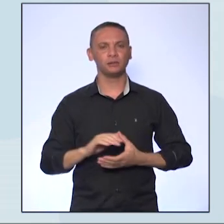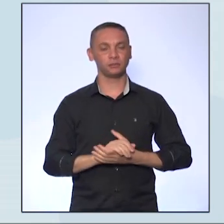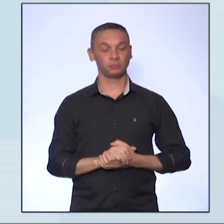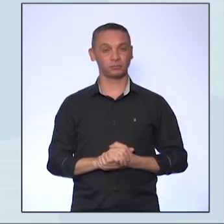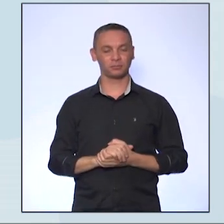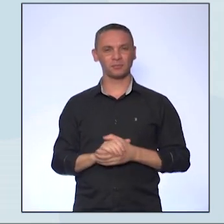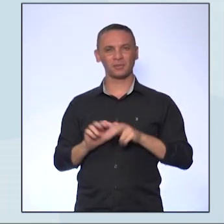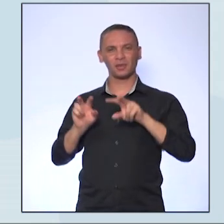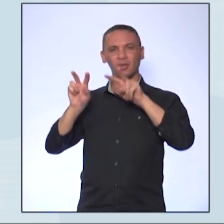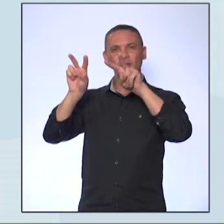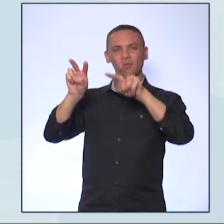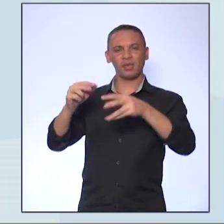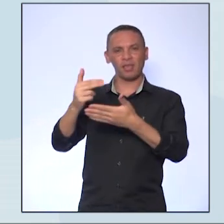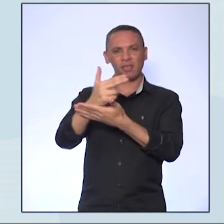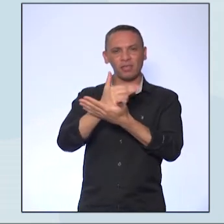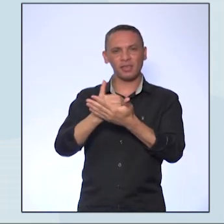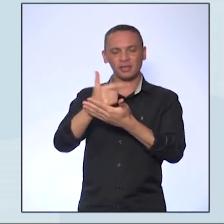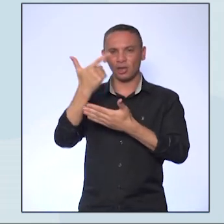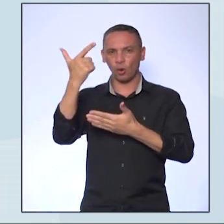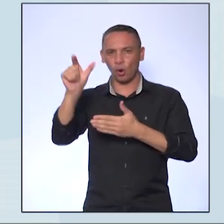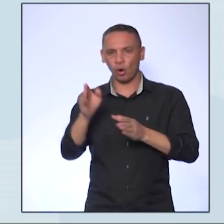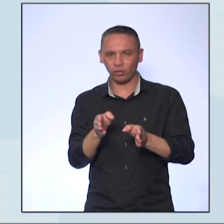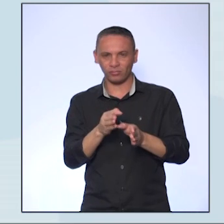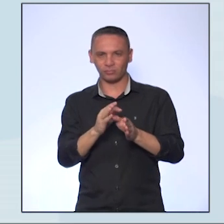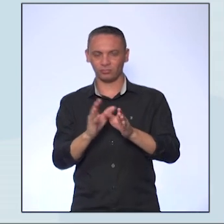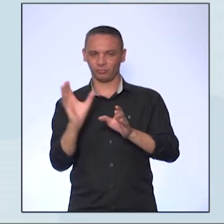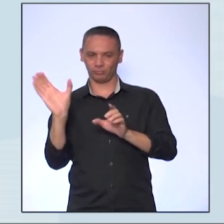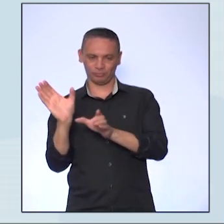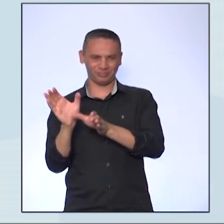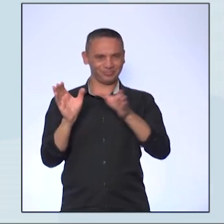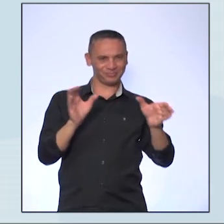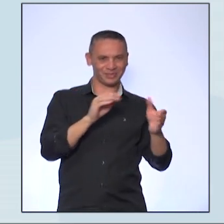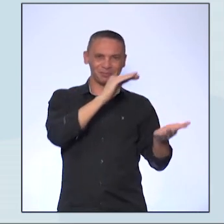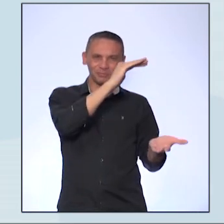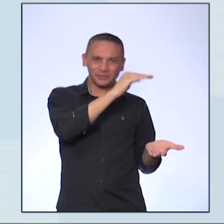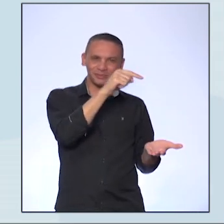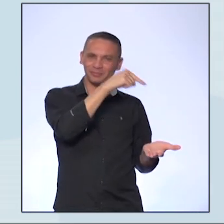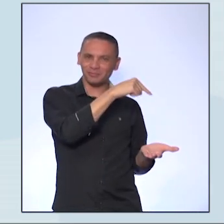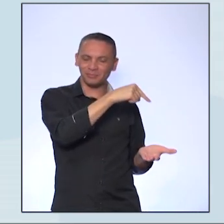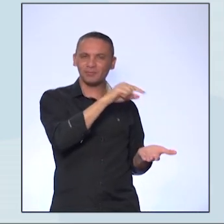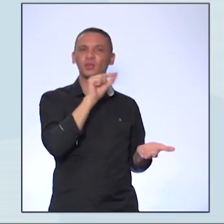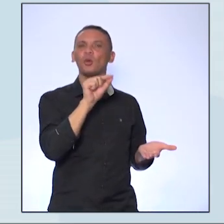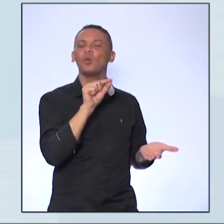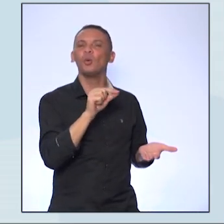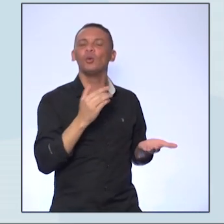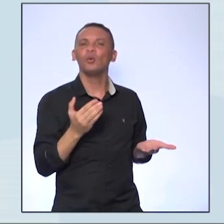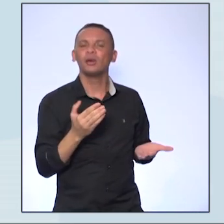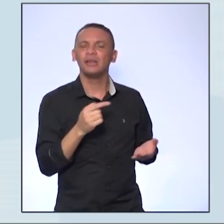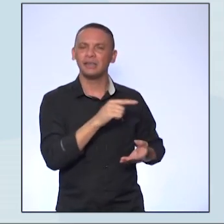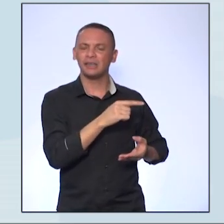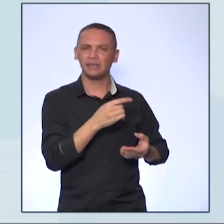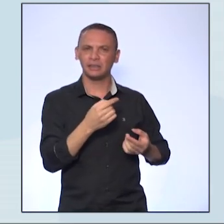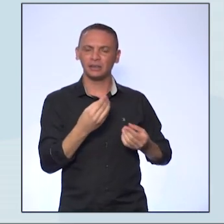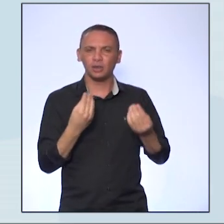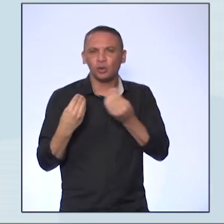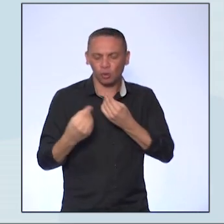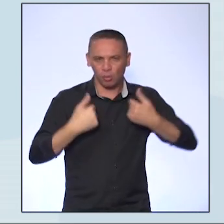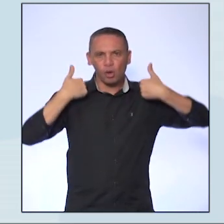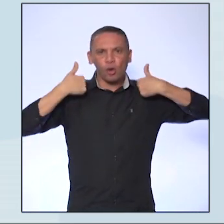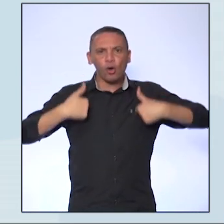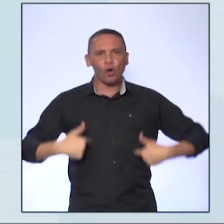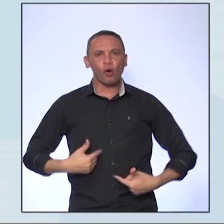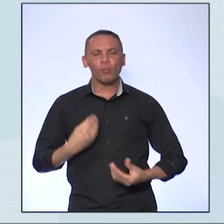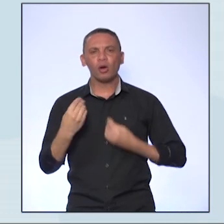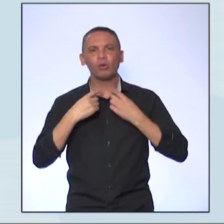Vamos olhar o outro personagem que está ali no canto. Vocês estão vendo? Como que ele está? Como que ele está